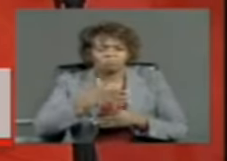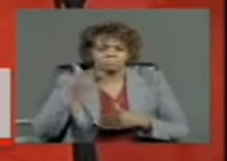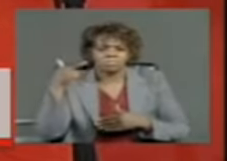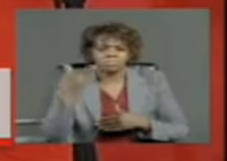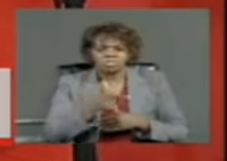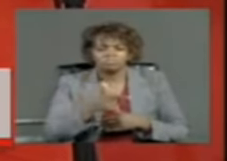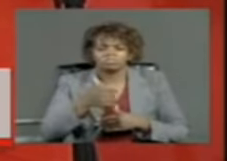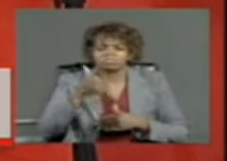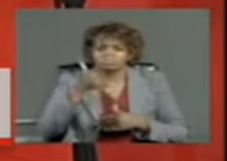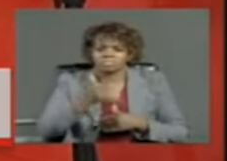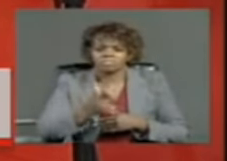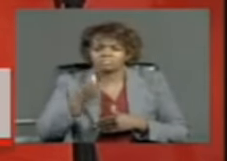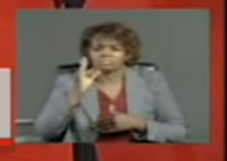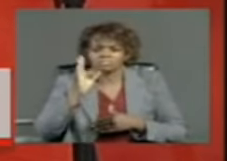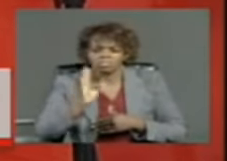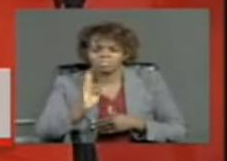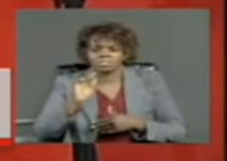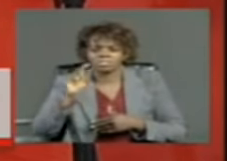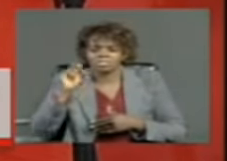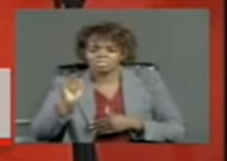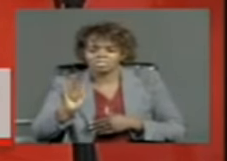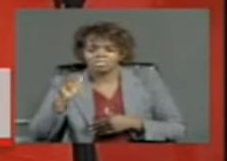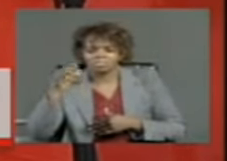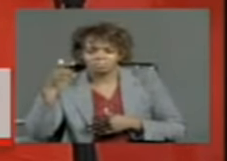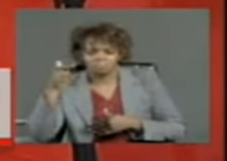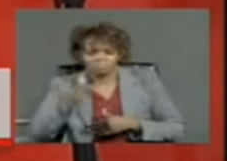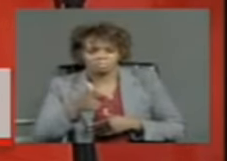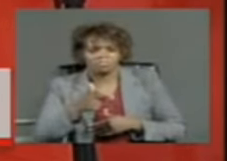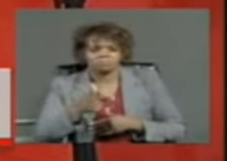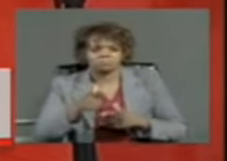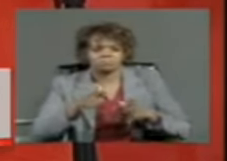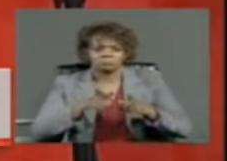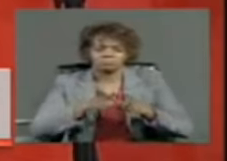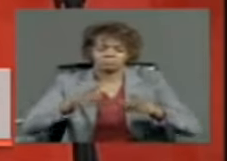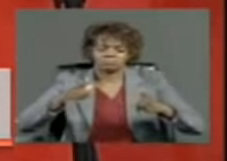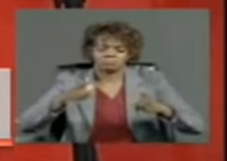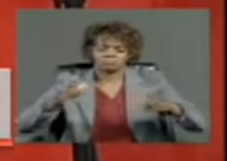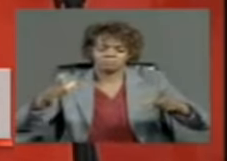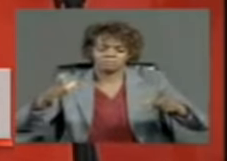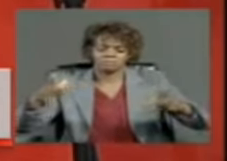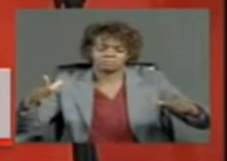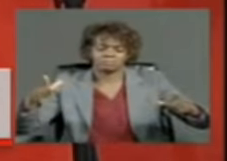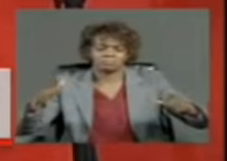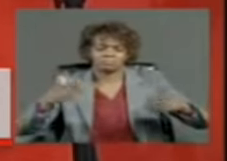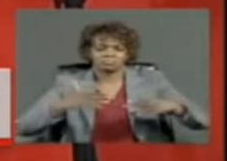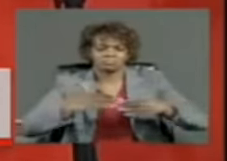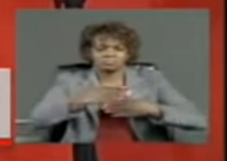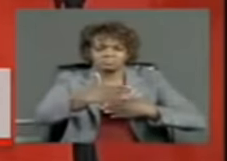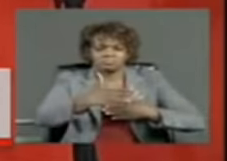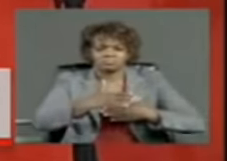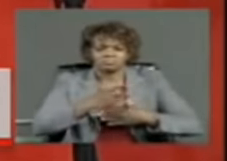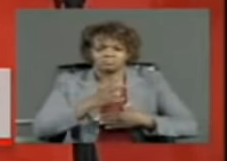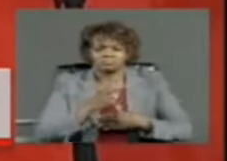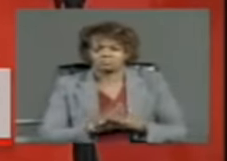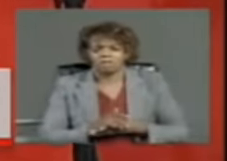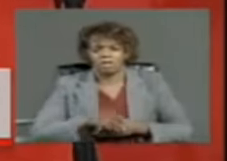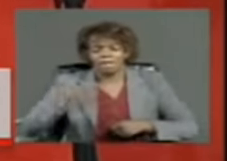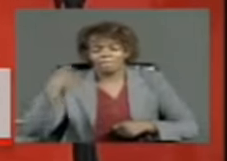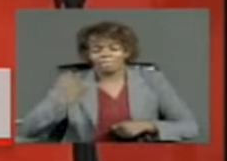Eu conheço estes povos e conheço, calcorriei um pouco desses mais de